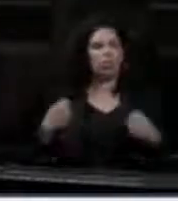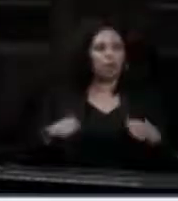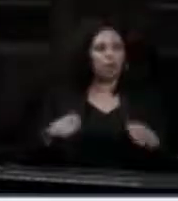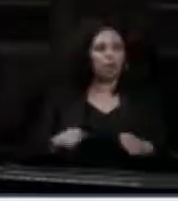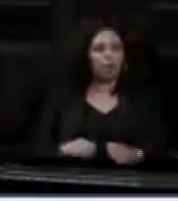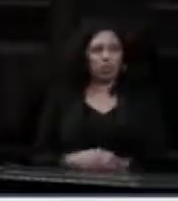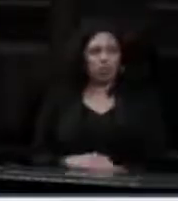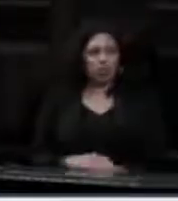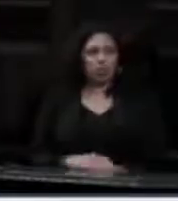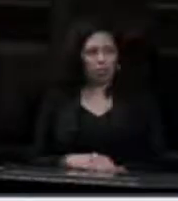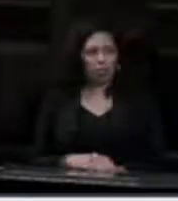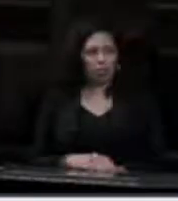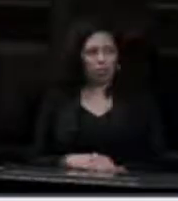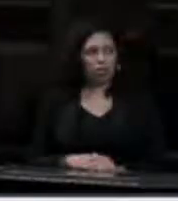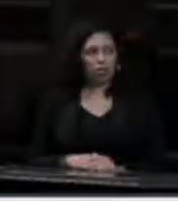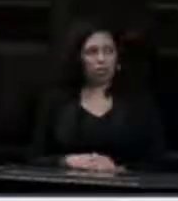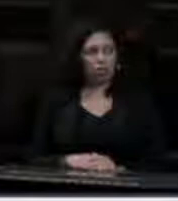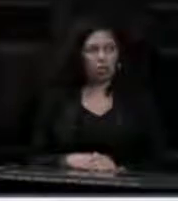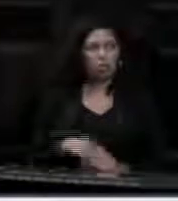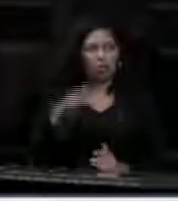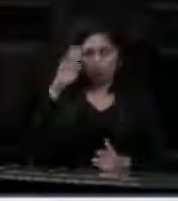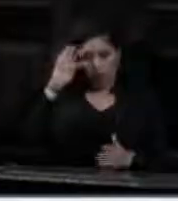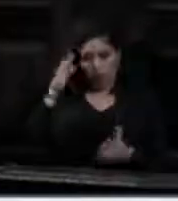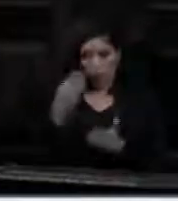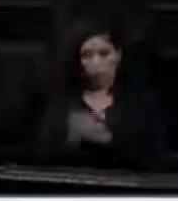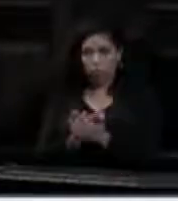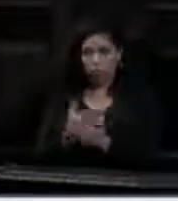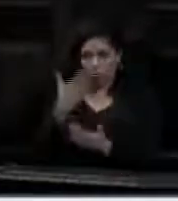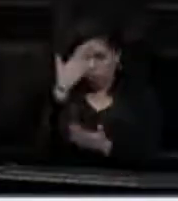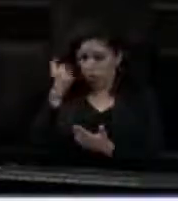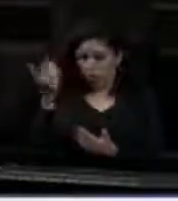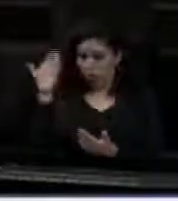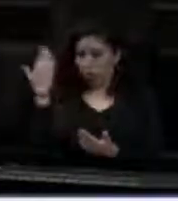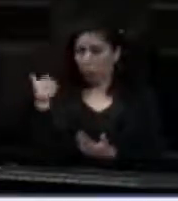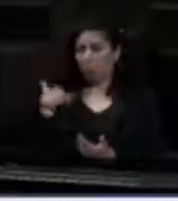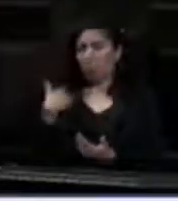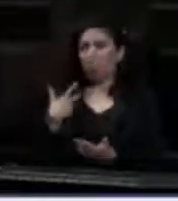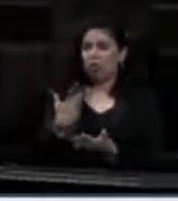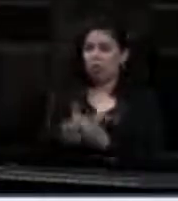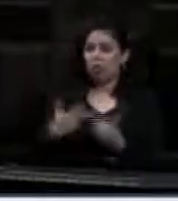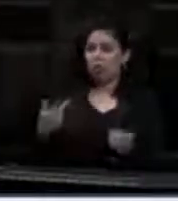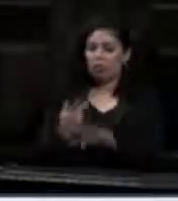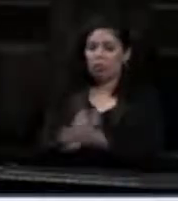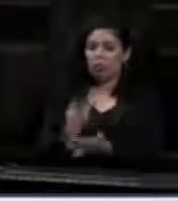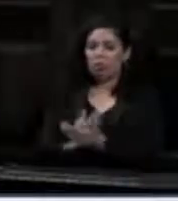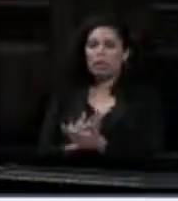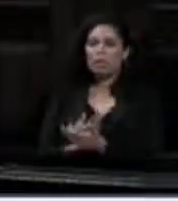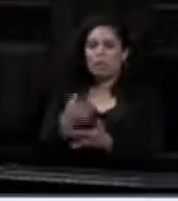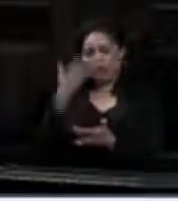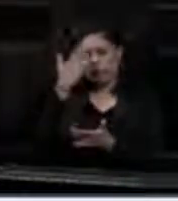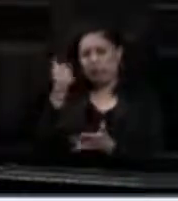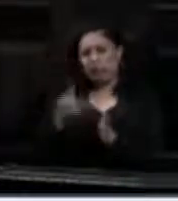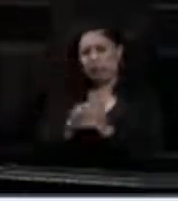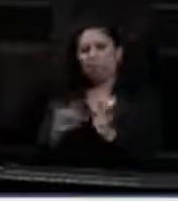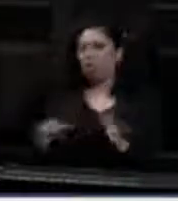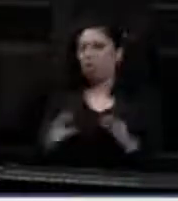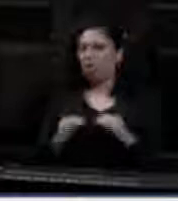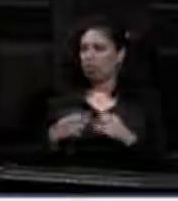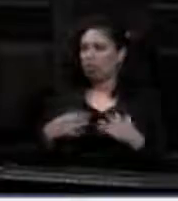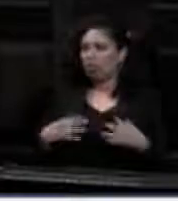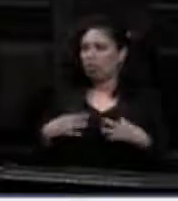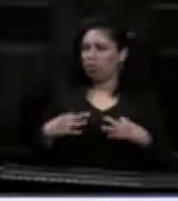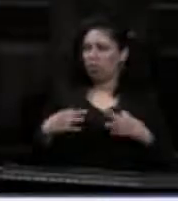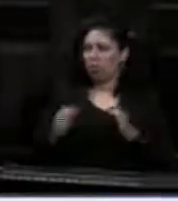libertinagens e assim por diante. Reconheço os meus erros e sei que a lei do topless, talvez, e não digo com